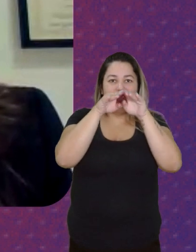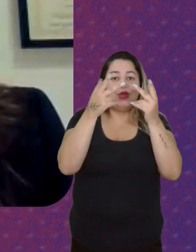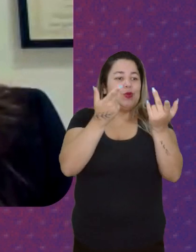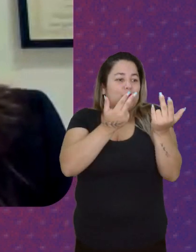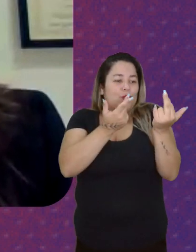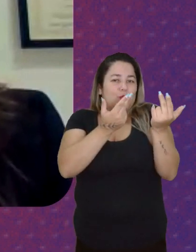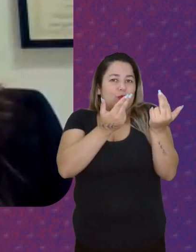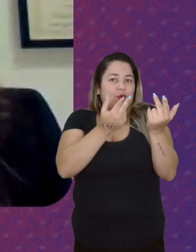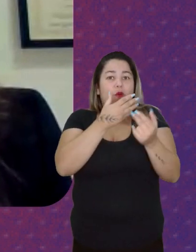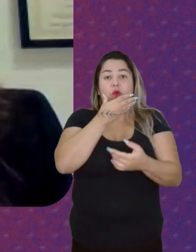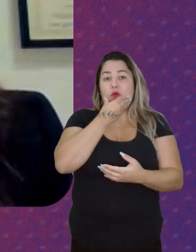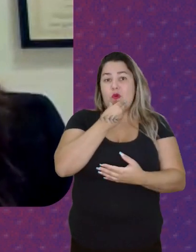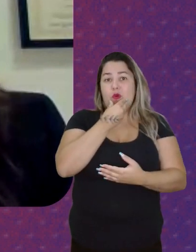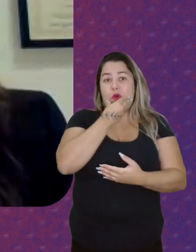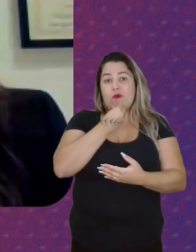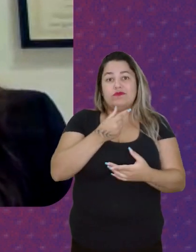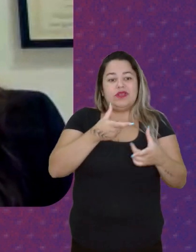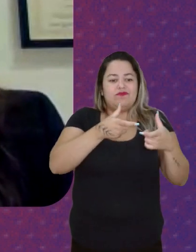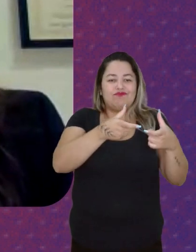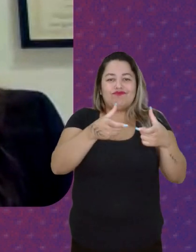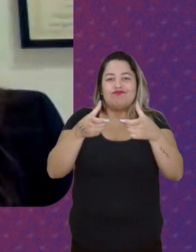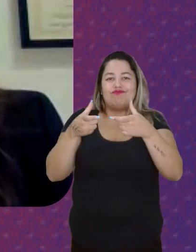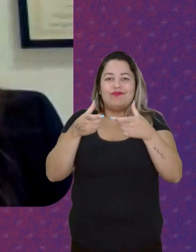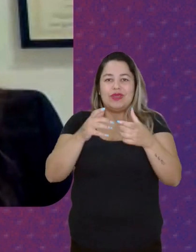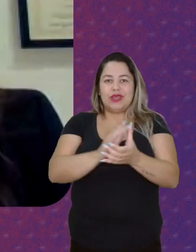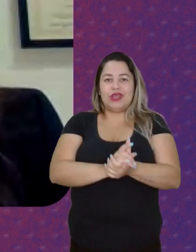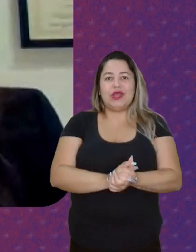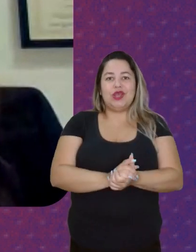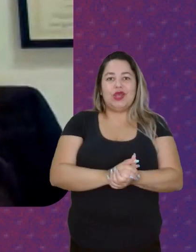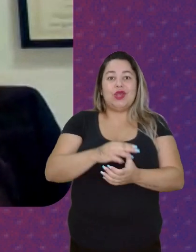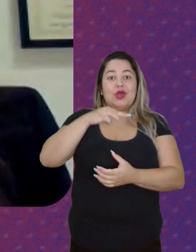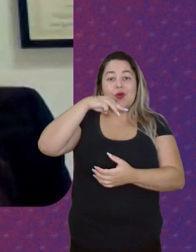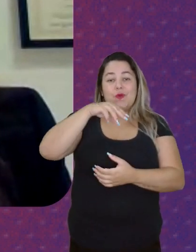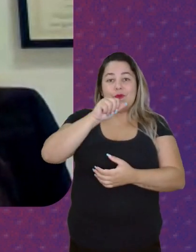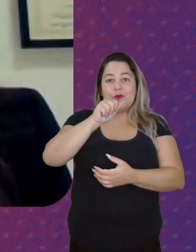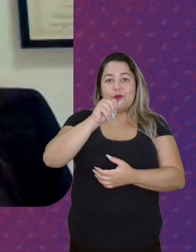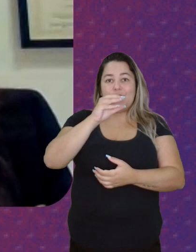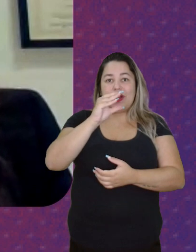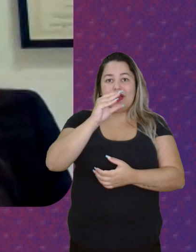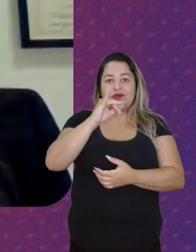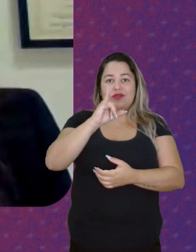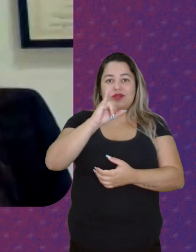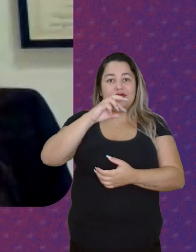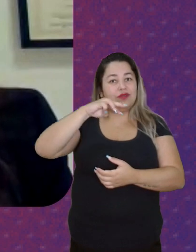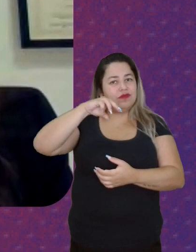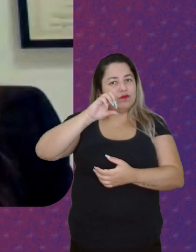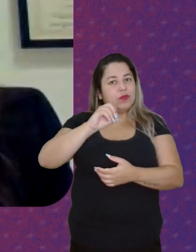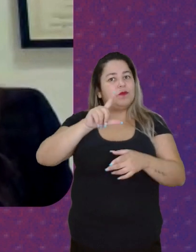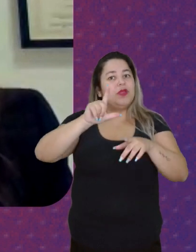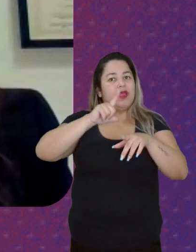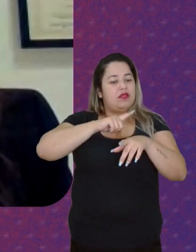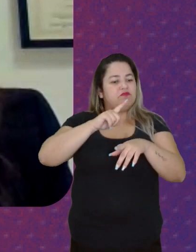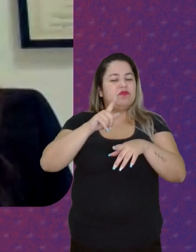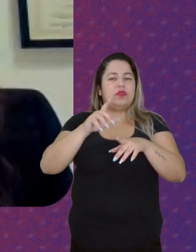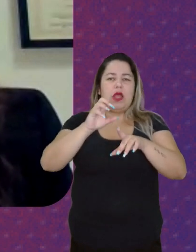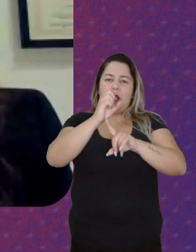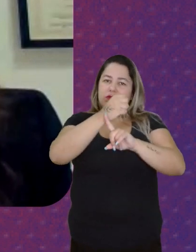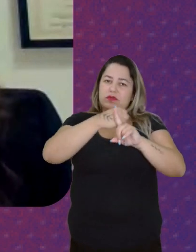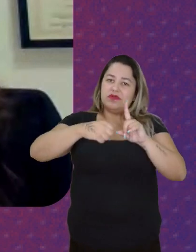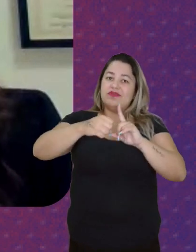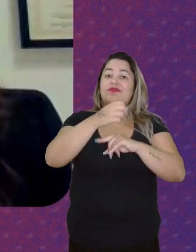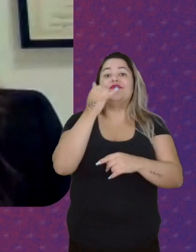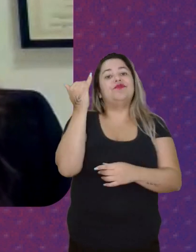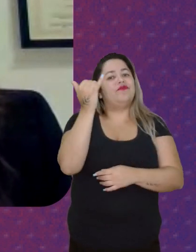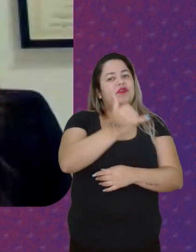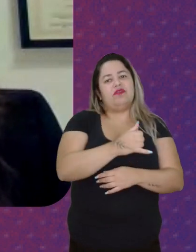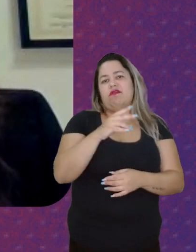os homens nesses espaços, porque o machismo se estruturou nas instituições, na sociedade, né, e isso que eu estou falando